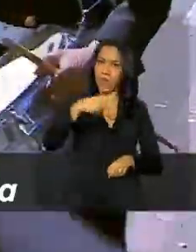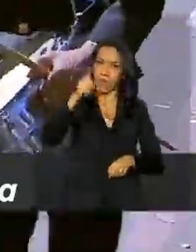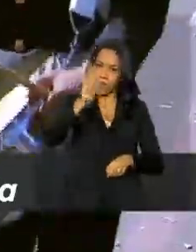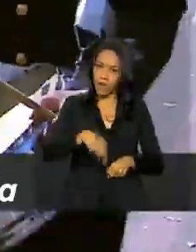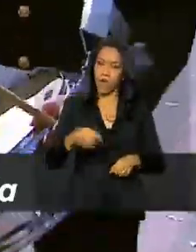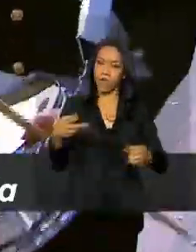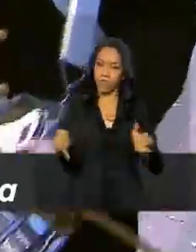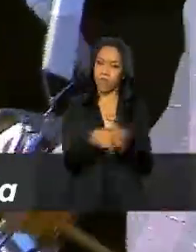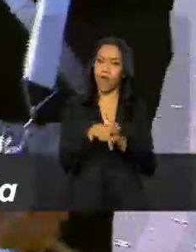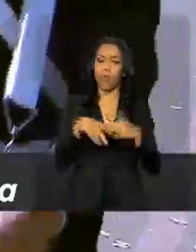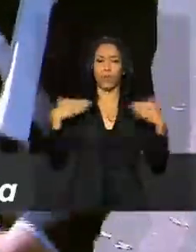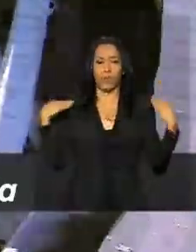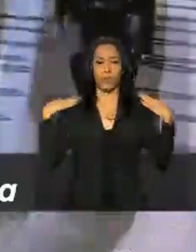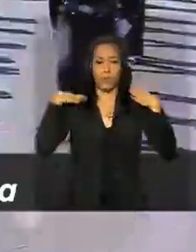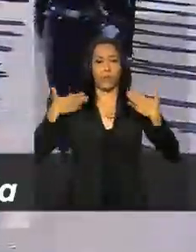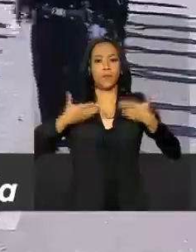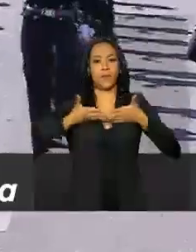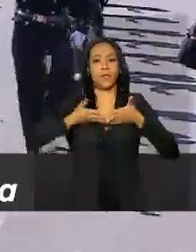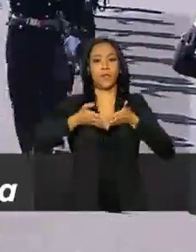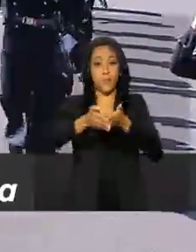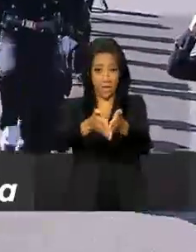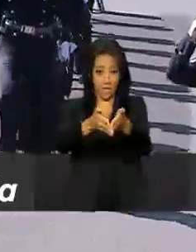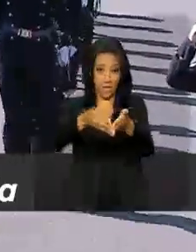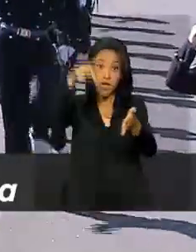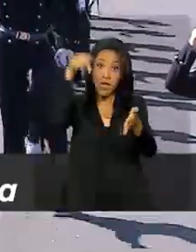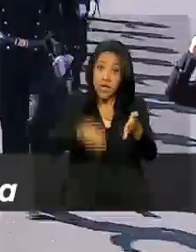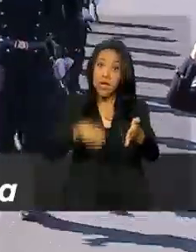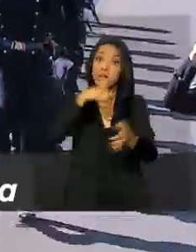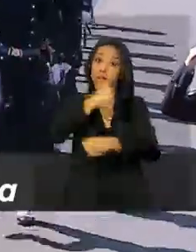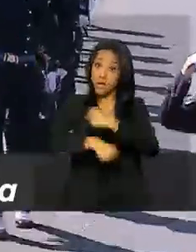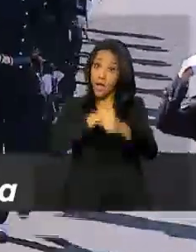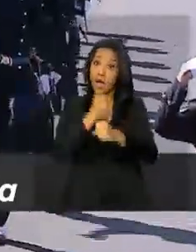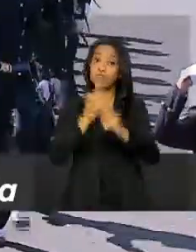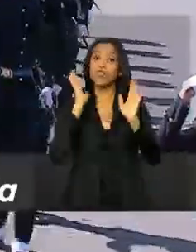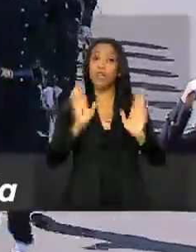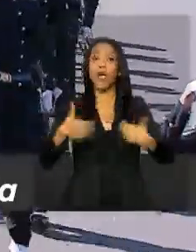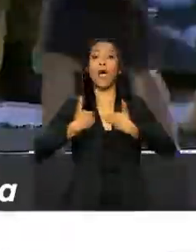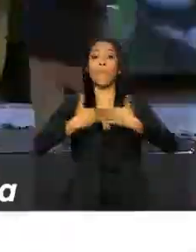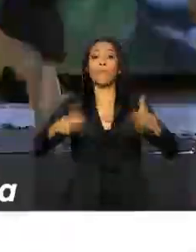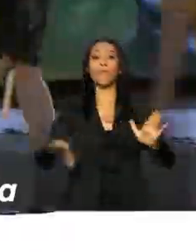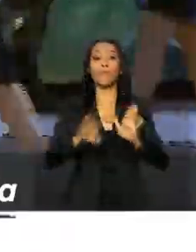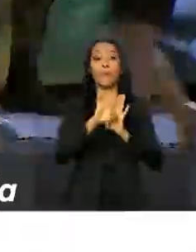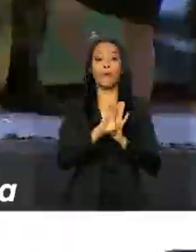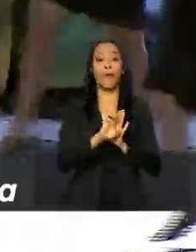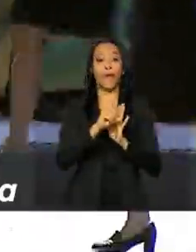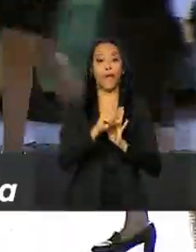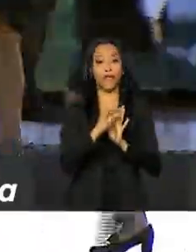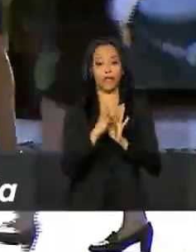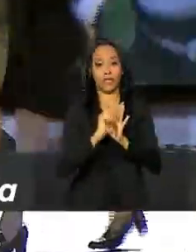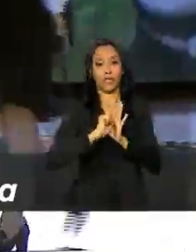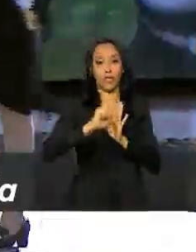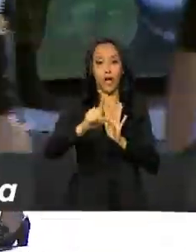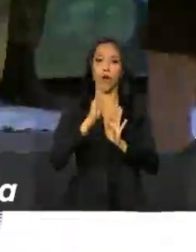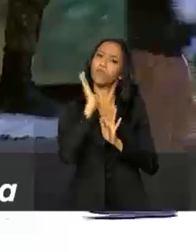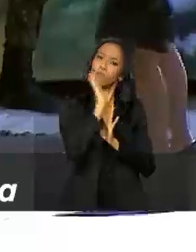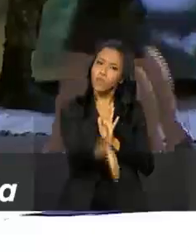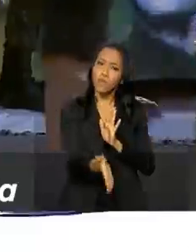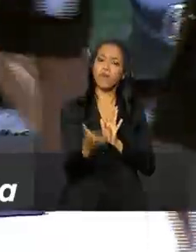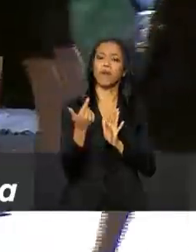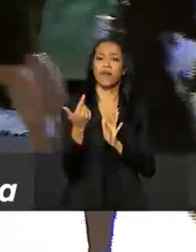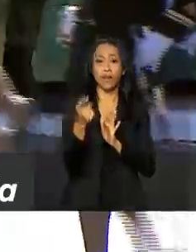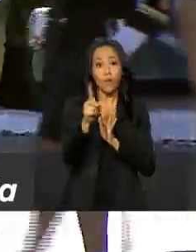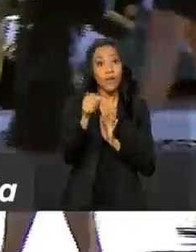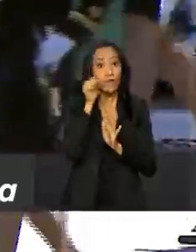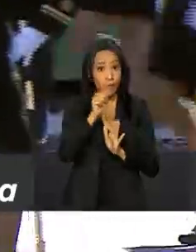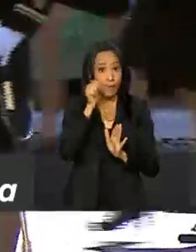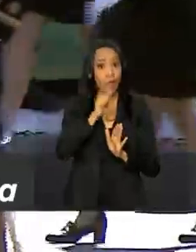Marinha do Brasil. E, inclusive, esse ano, nós abrimos o edital para o ano que vem, temos a possibilidade do sexo feminino